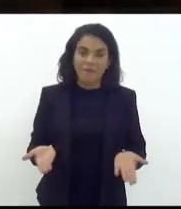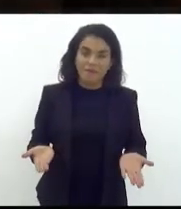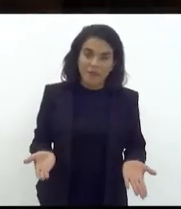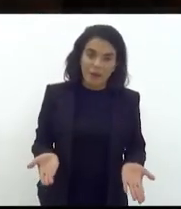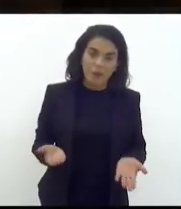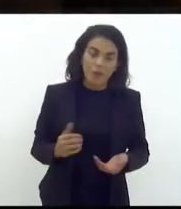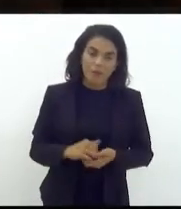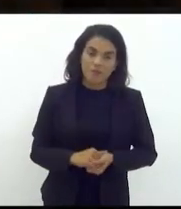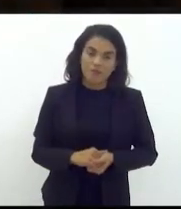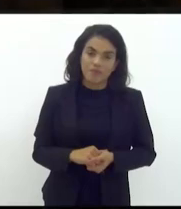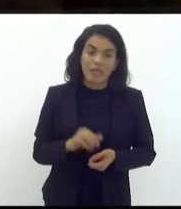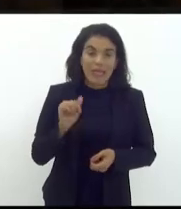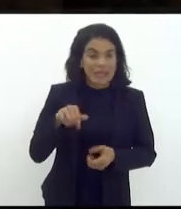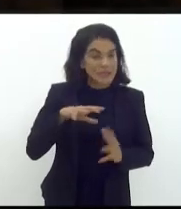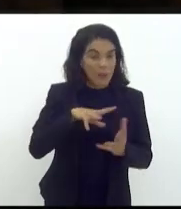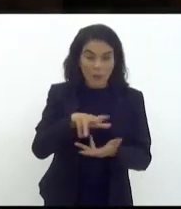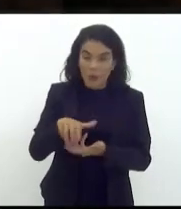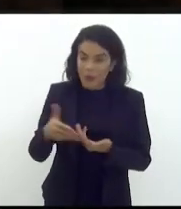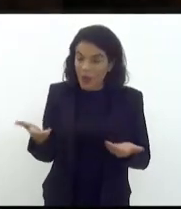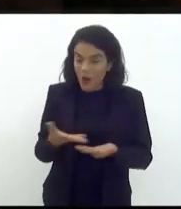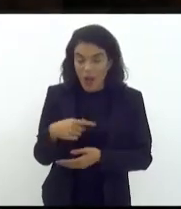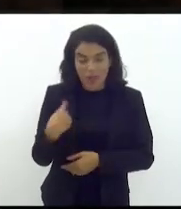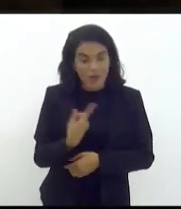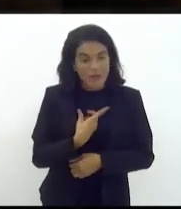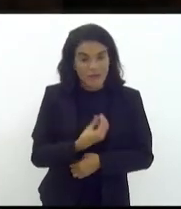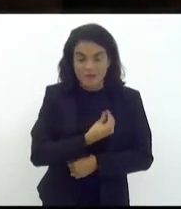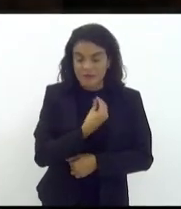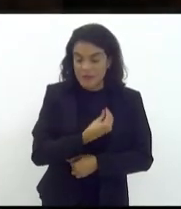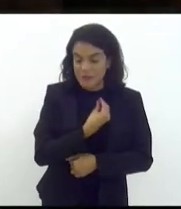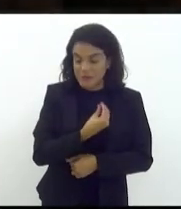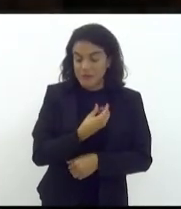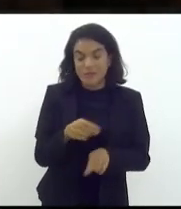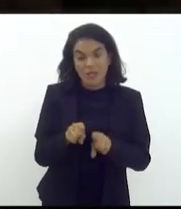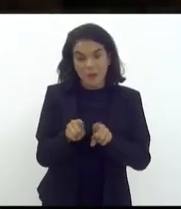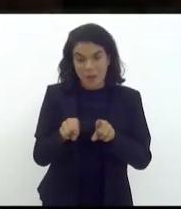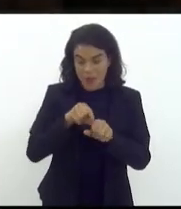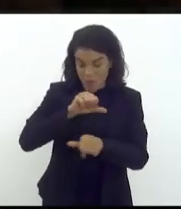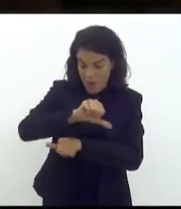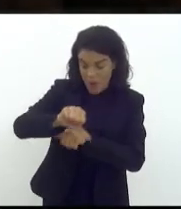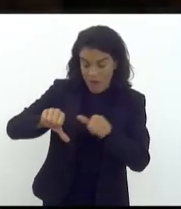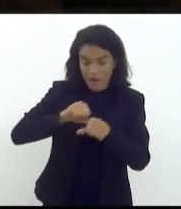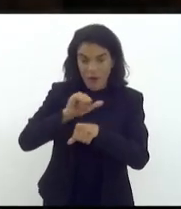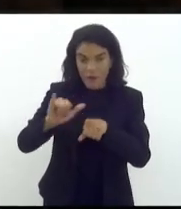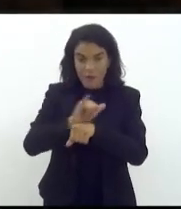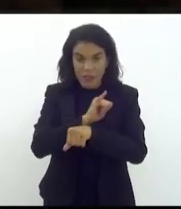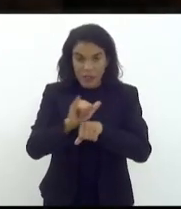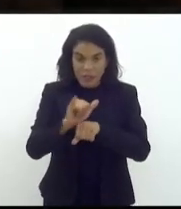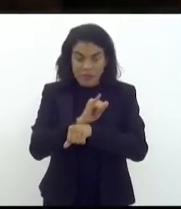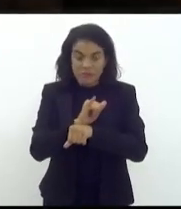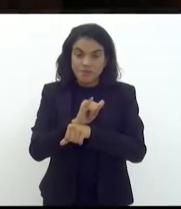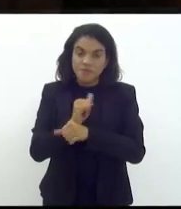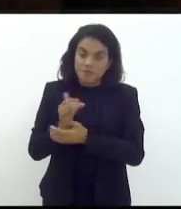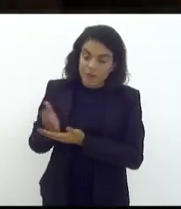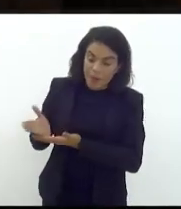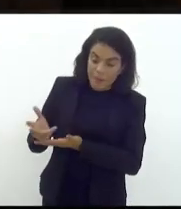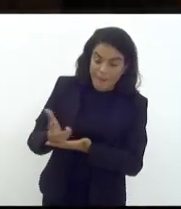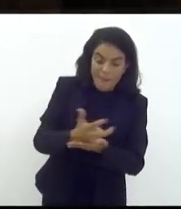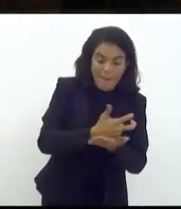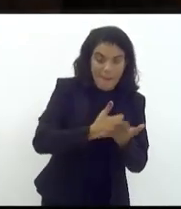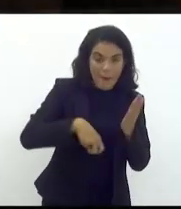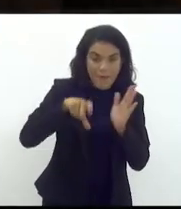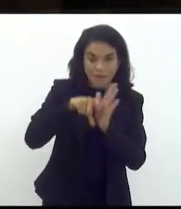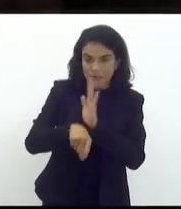é o mundo que nós estamos vivendo e uma reforma tributária não pode